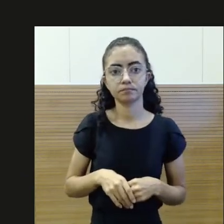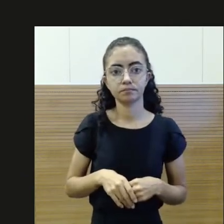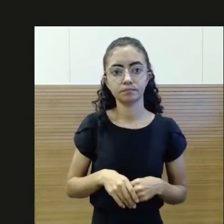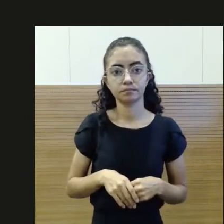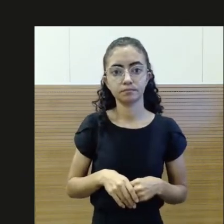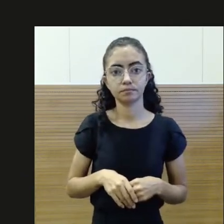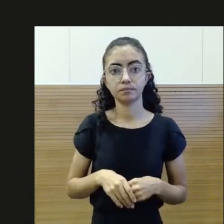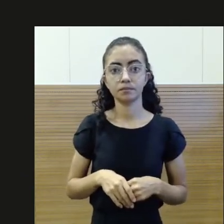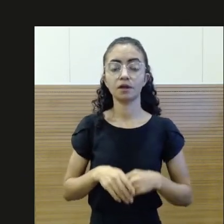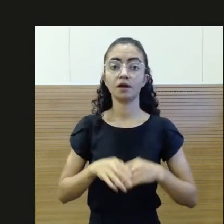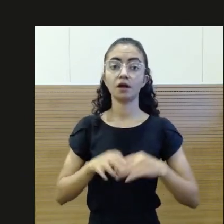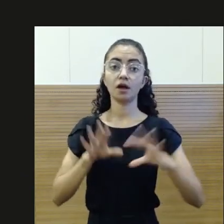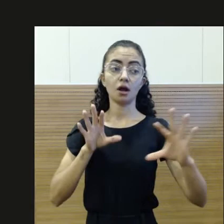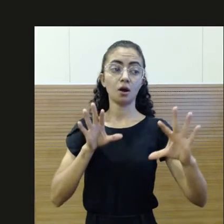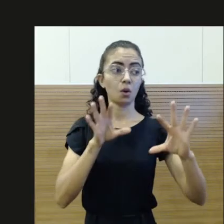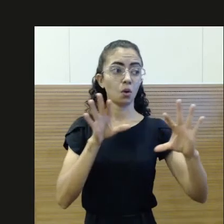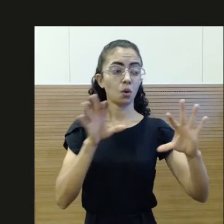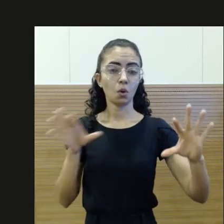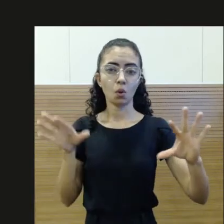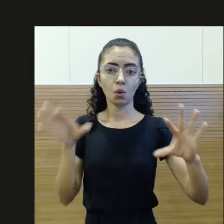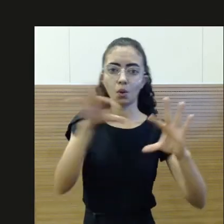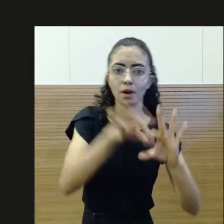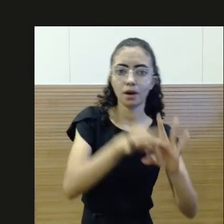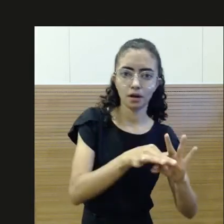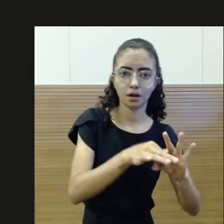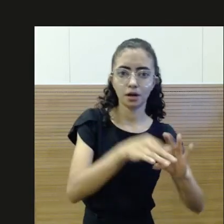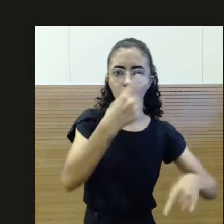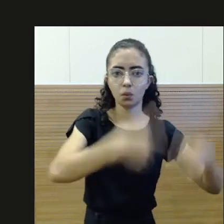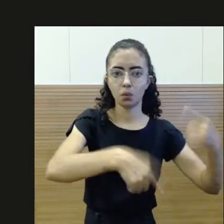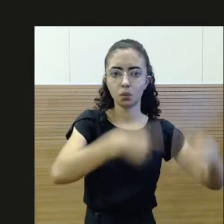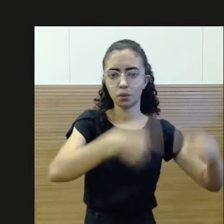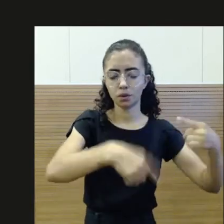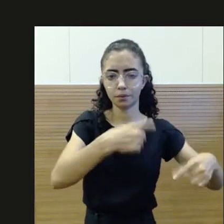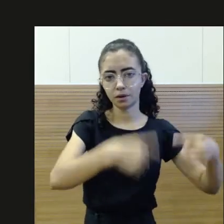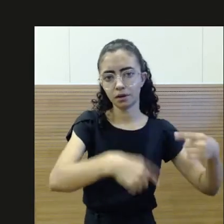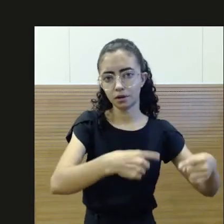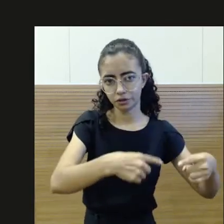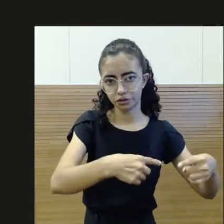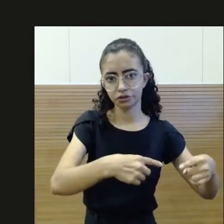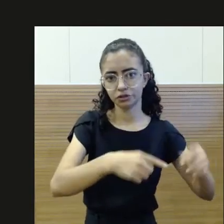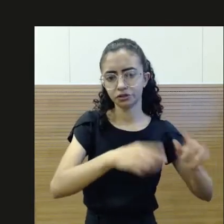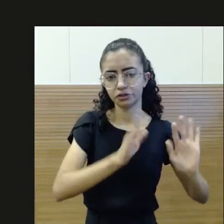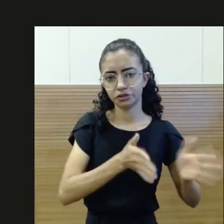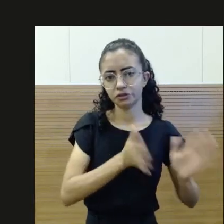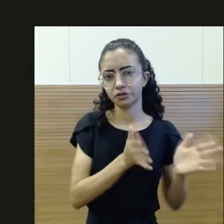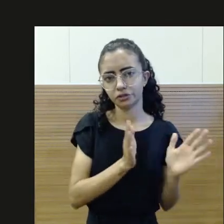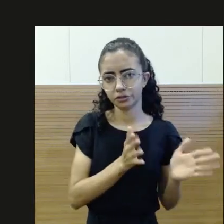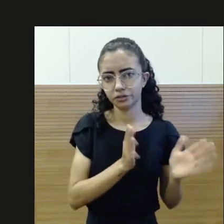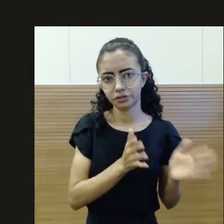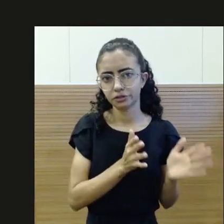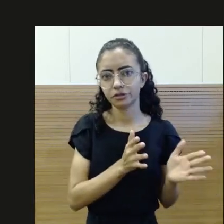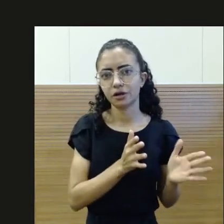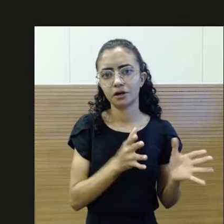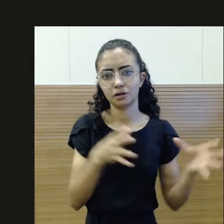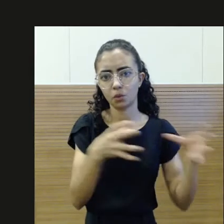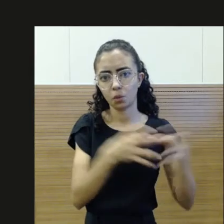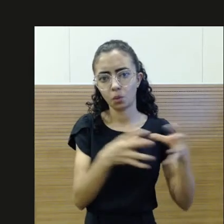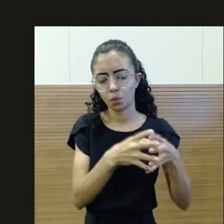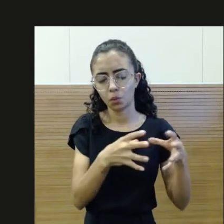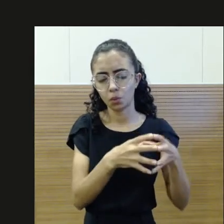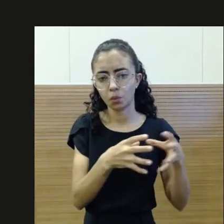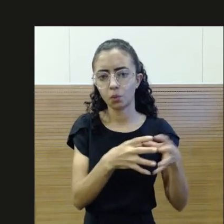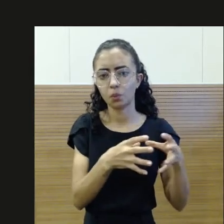ela conecta muito com o debate que vocês já estavam todo o grupo fazendo,